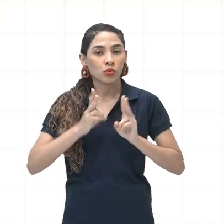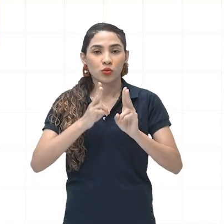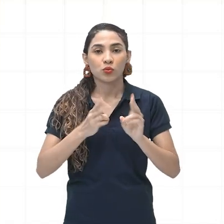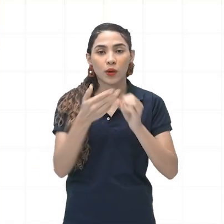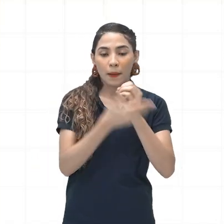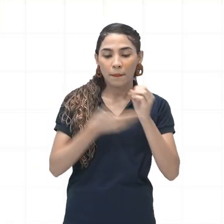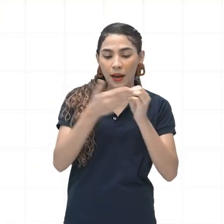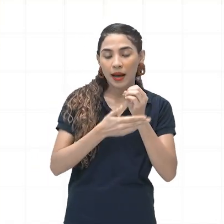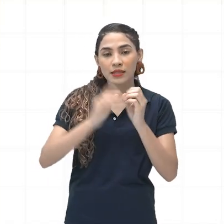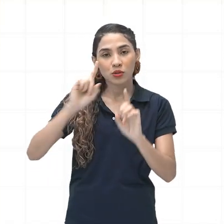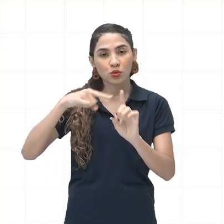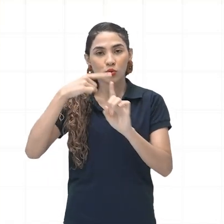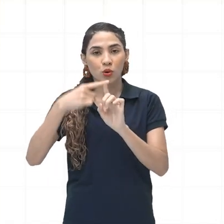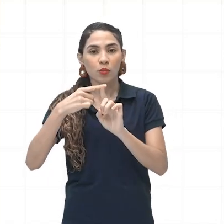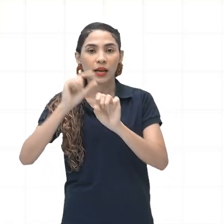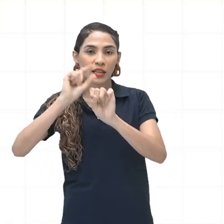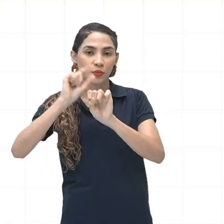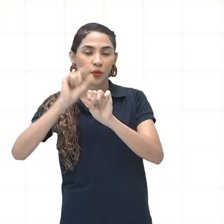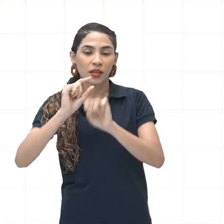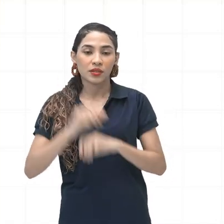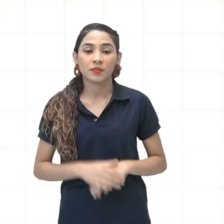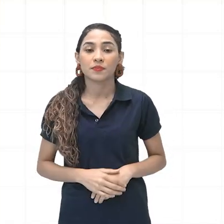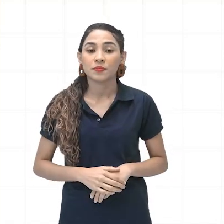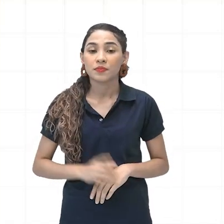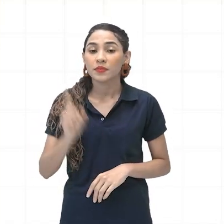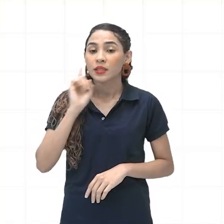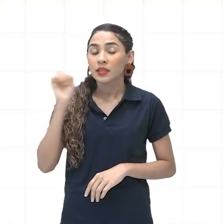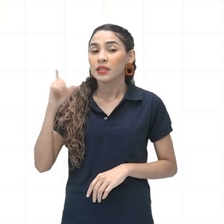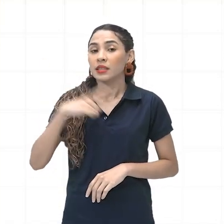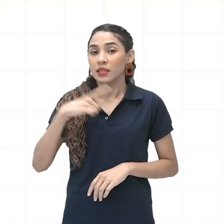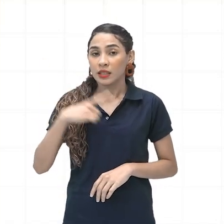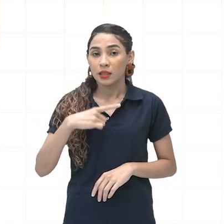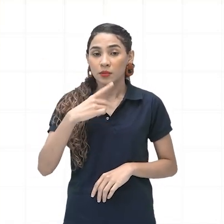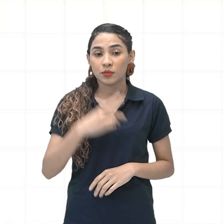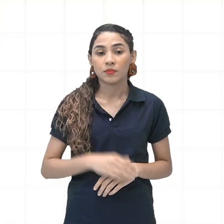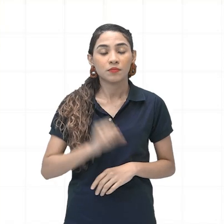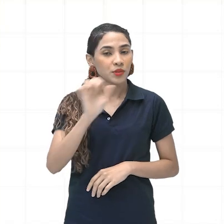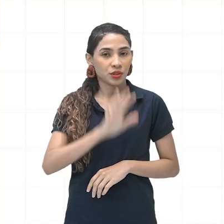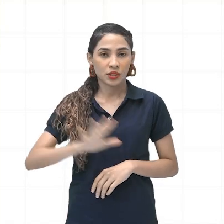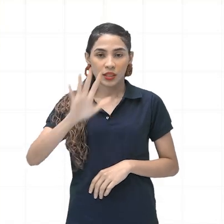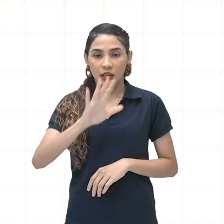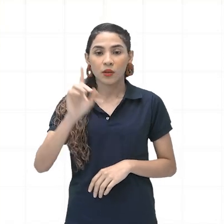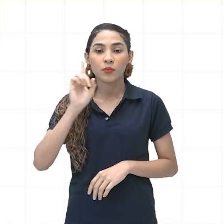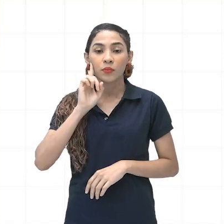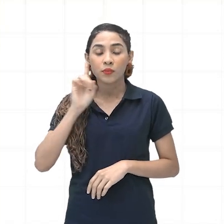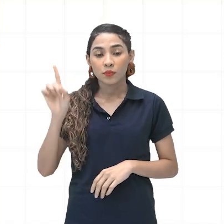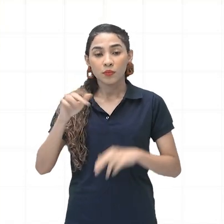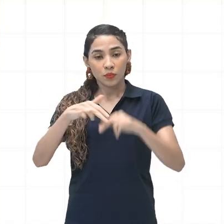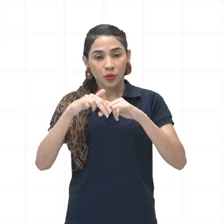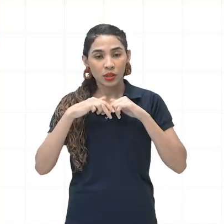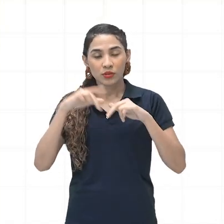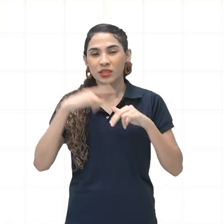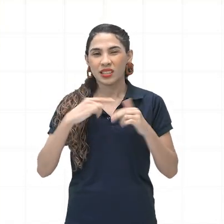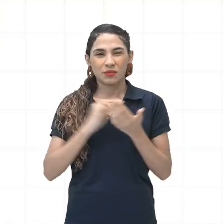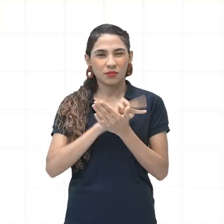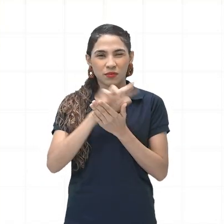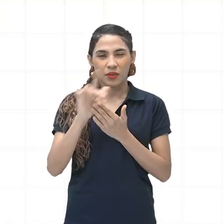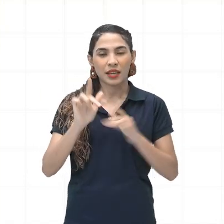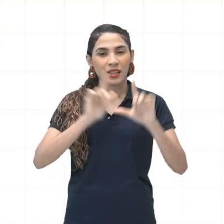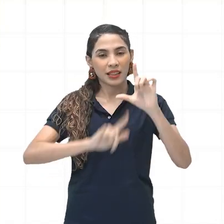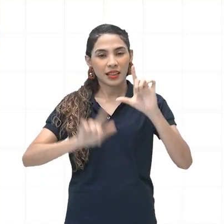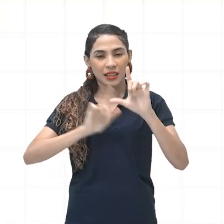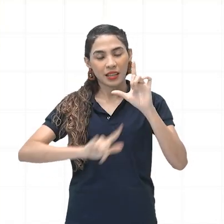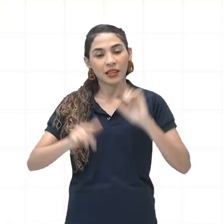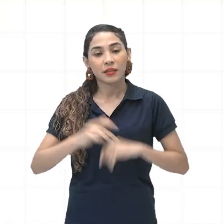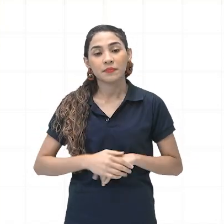base e somamos os expoentes. E aqui nós temos a propriedade generalizada, por isso que nós temos várias letras aí. Então,